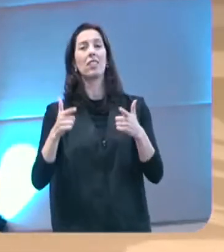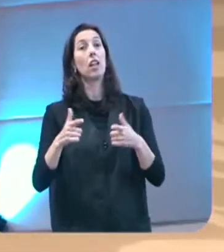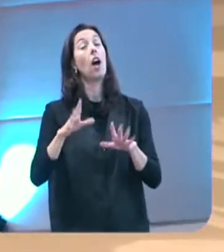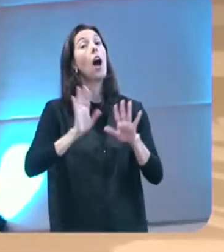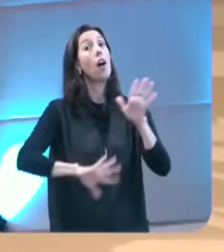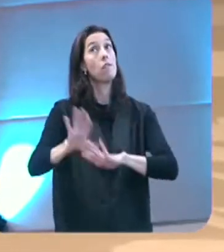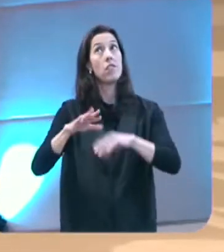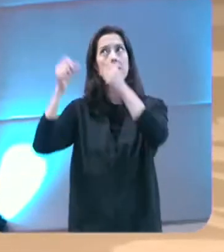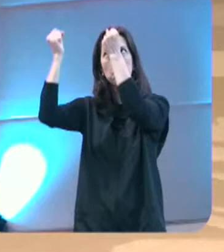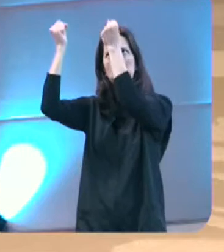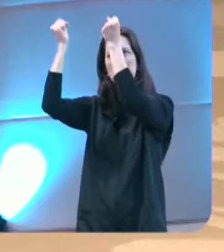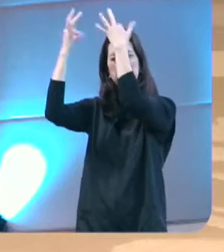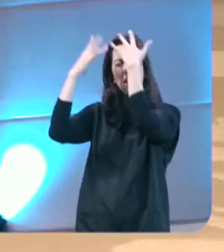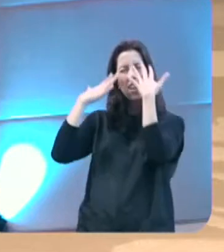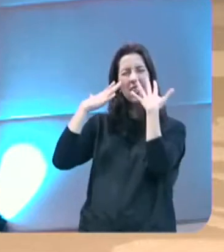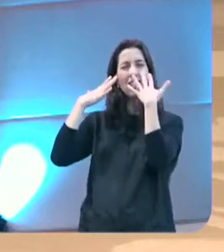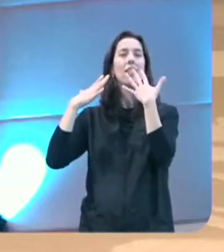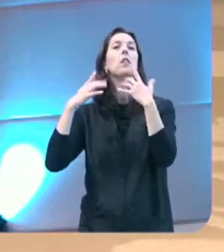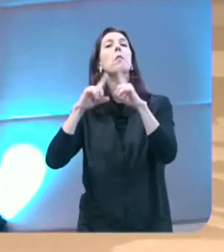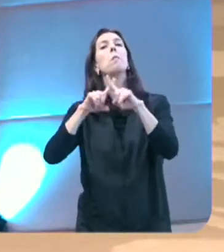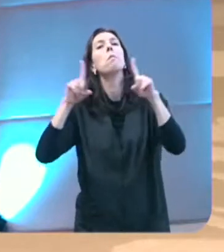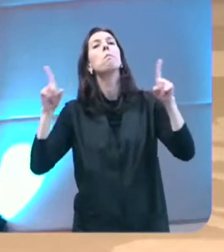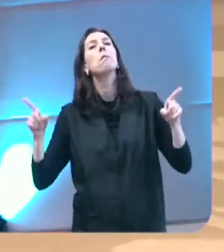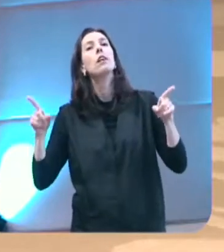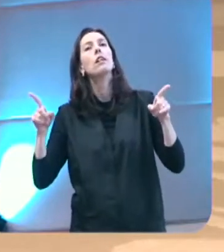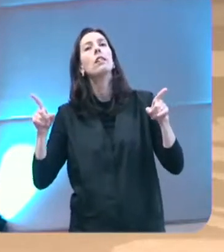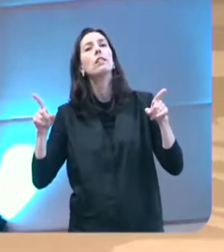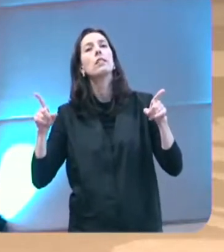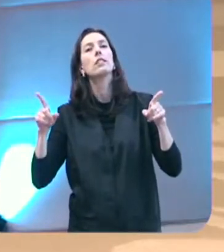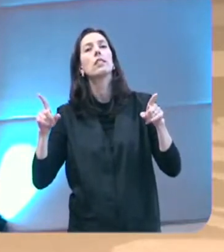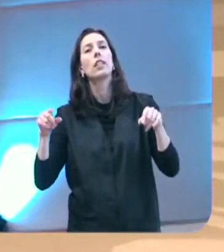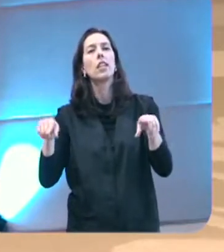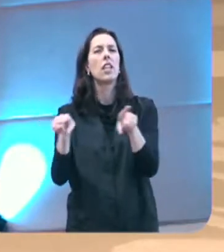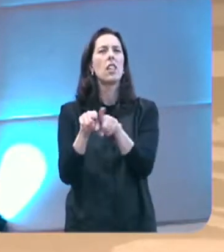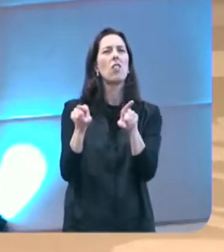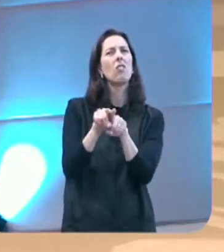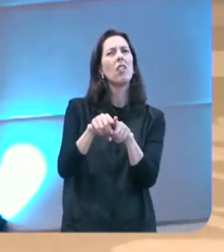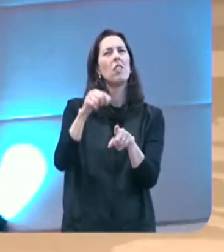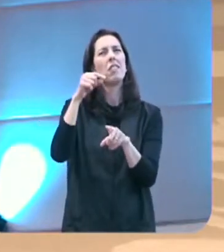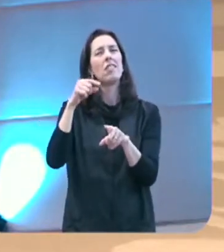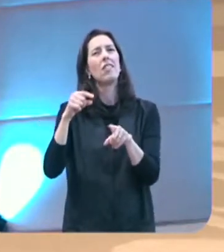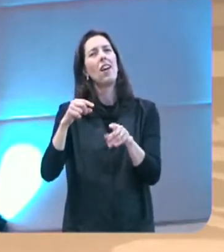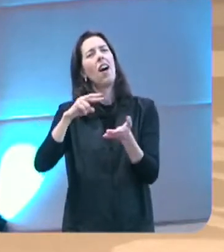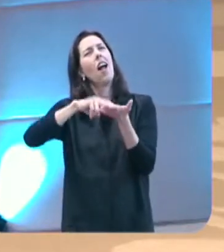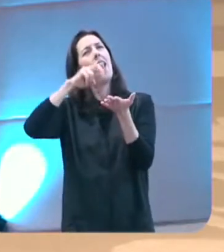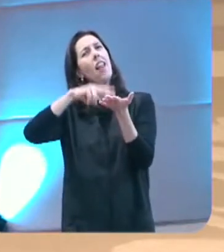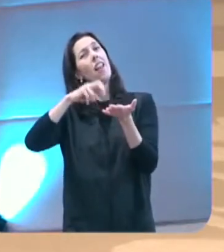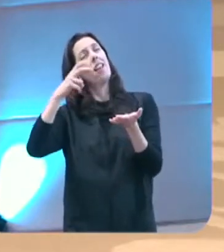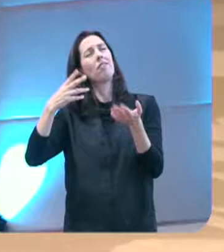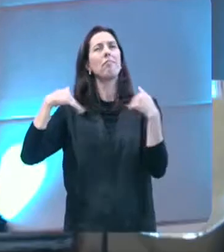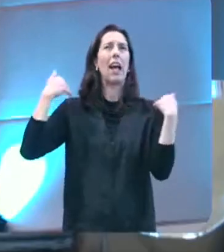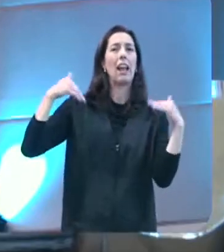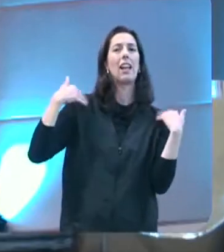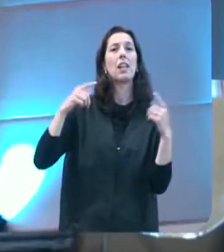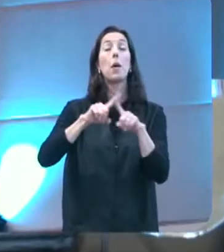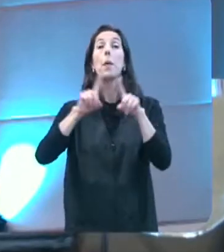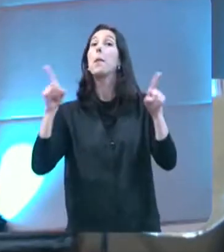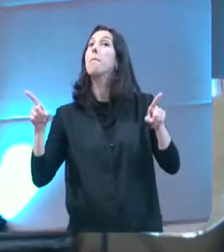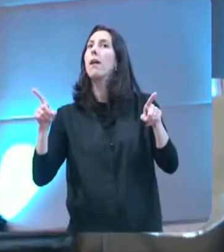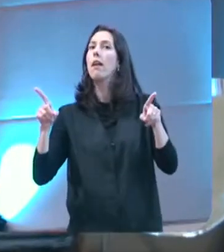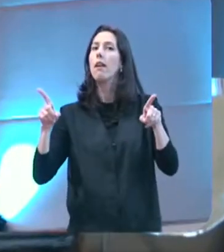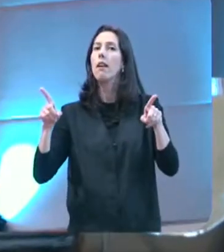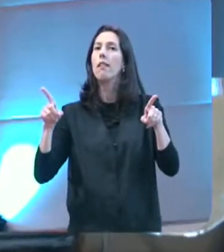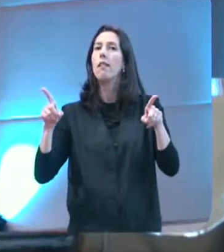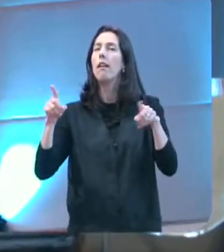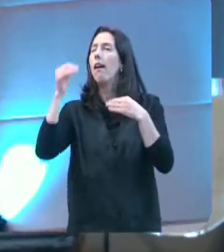bênção, mas dá a bênção como adquirida. Pode ir contente, mas não tem aquela hombridade